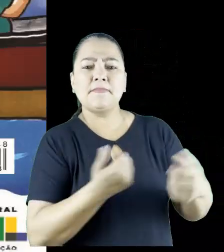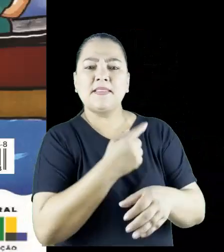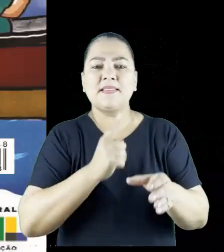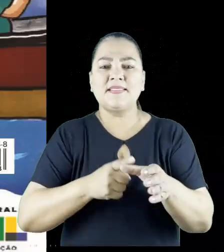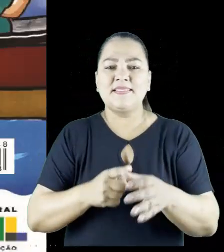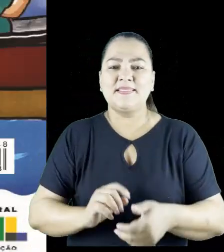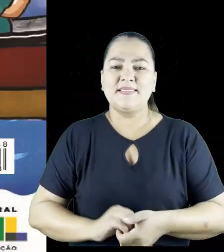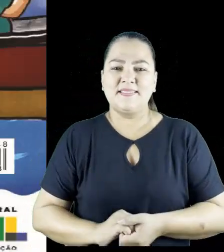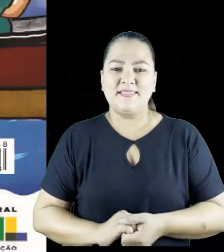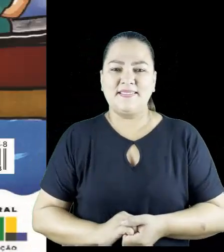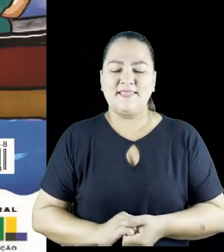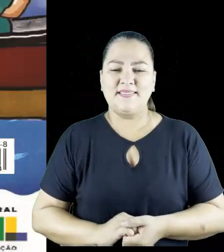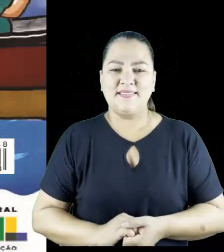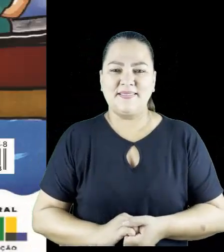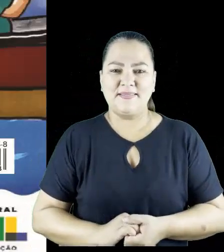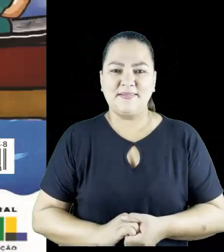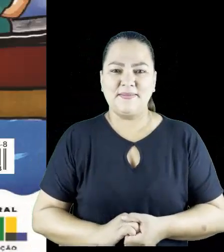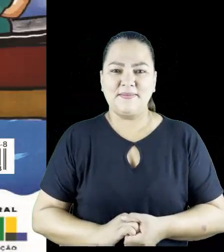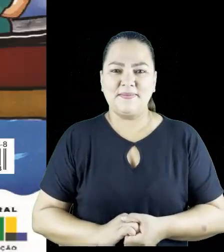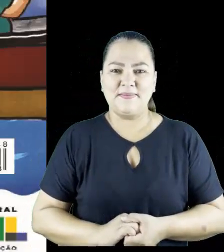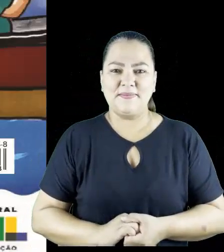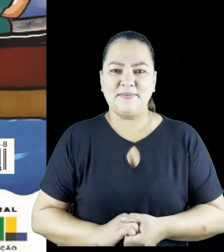gente encantadora.